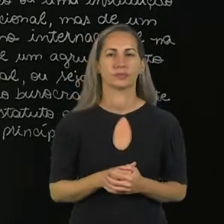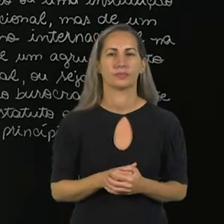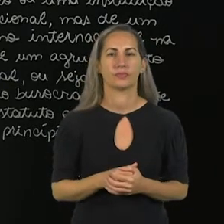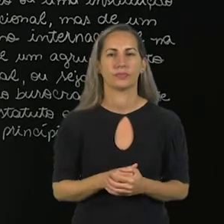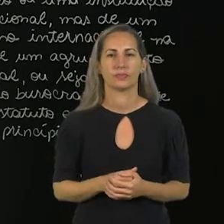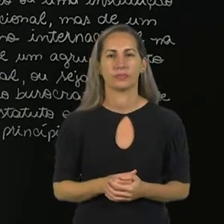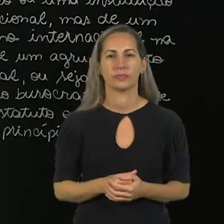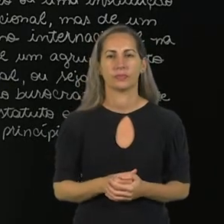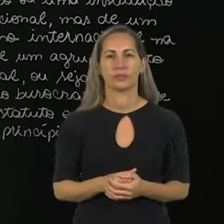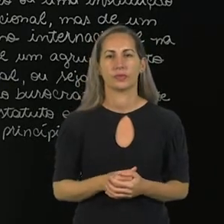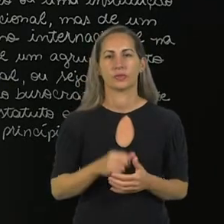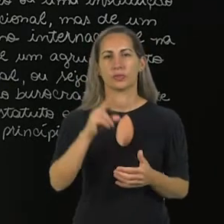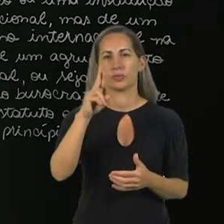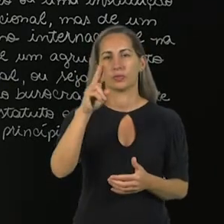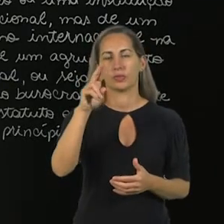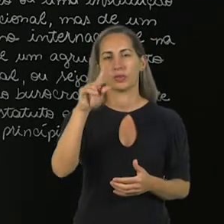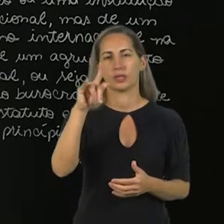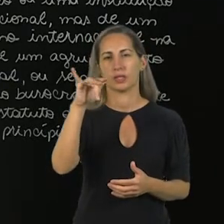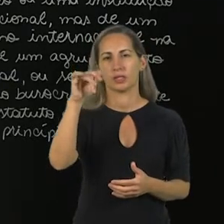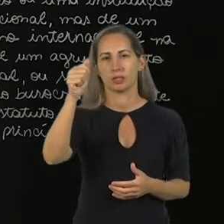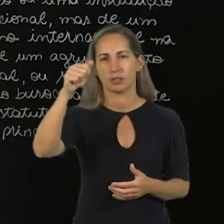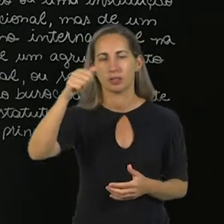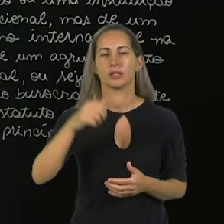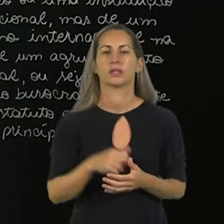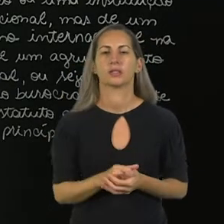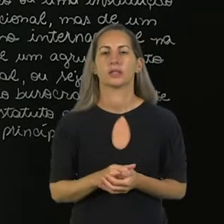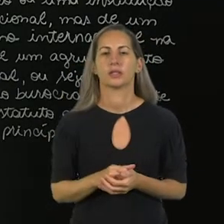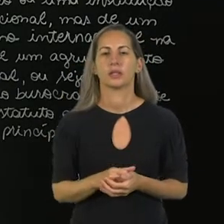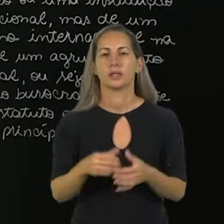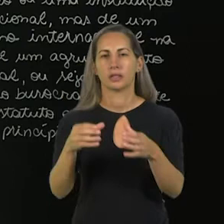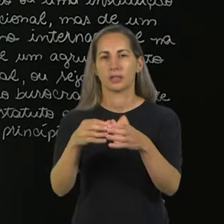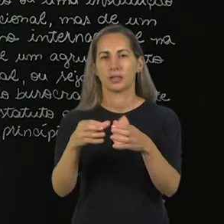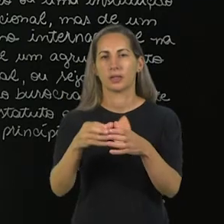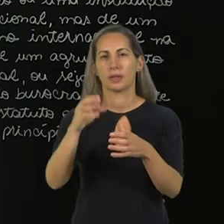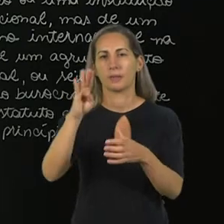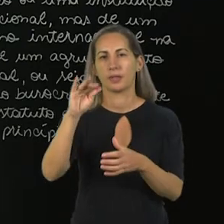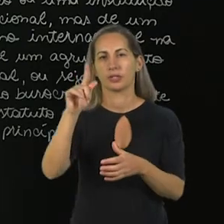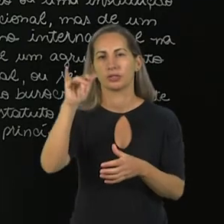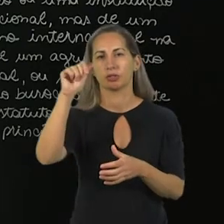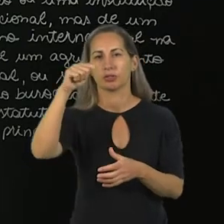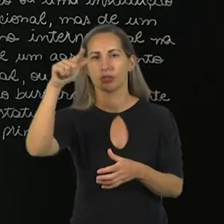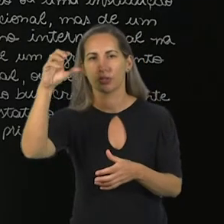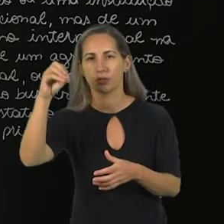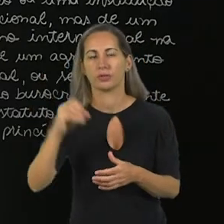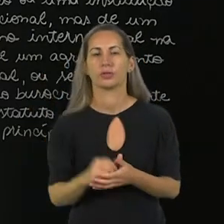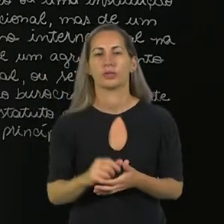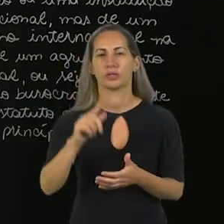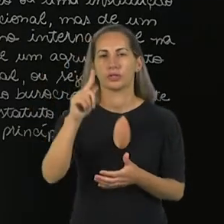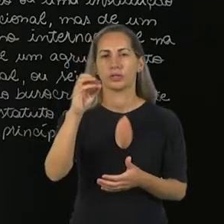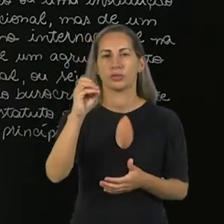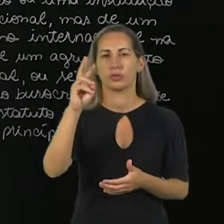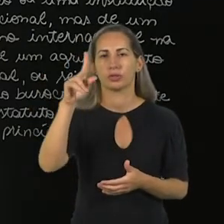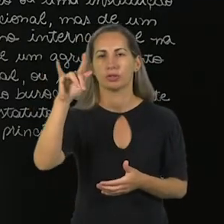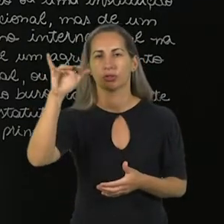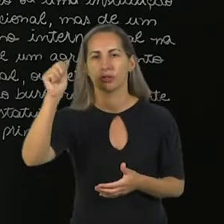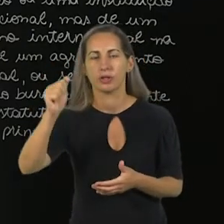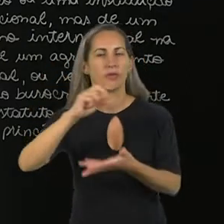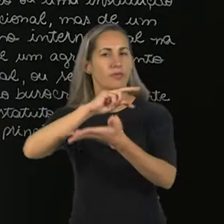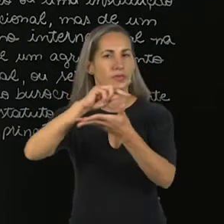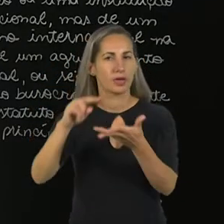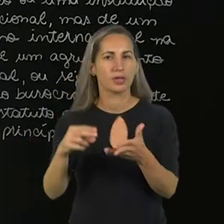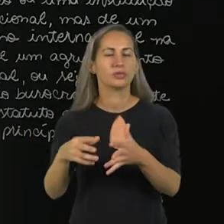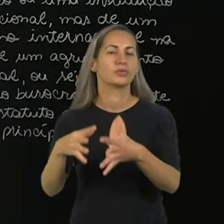à região da Ucrânia, parte do Azerbaijão, região da Geórgia e vários